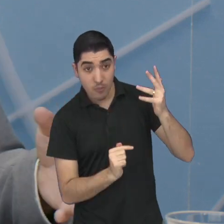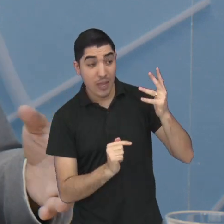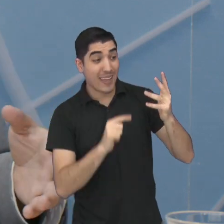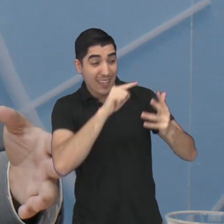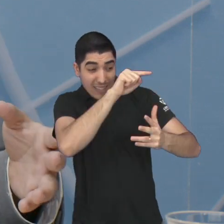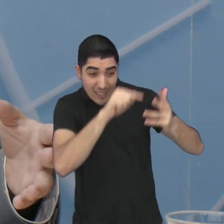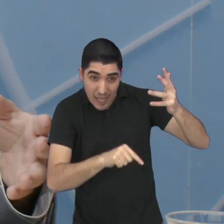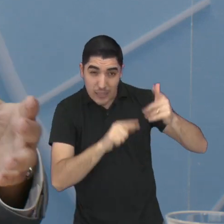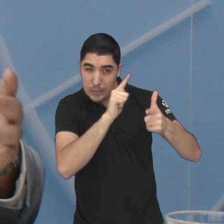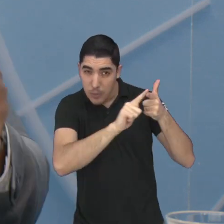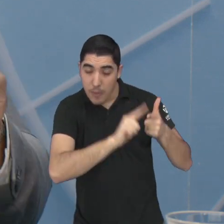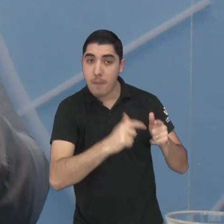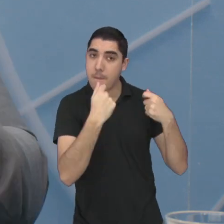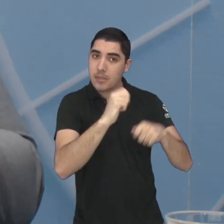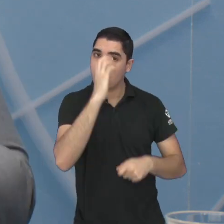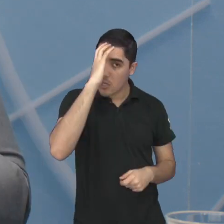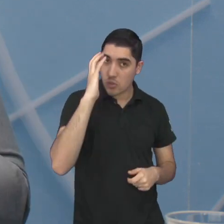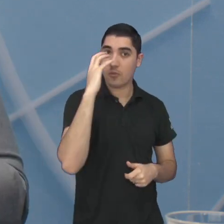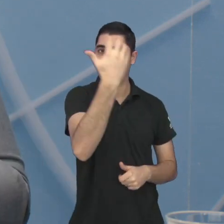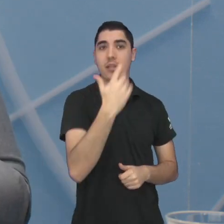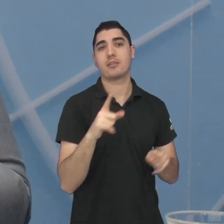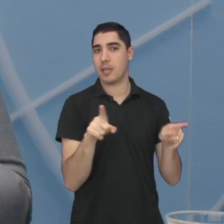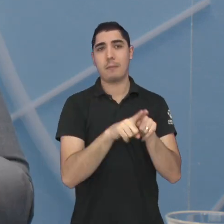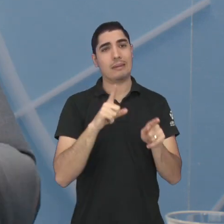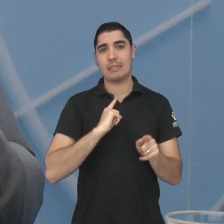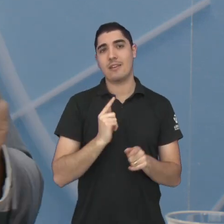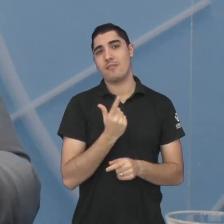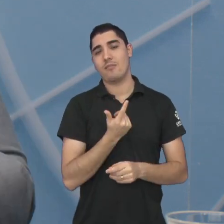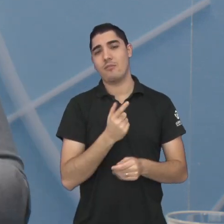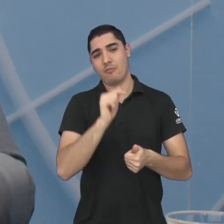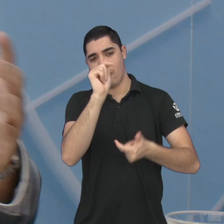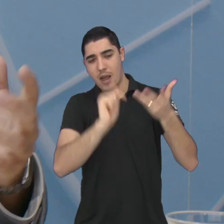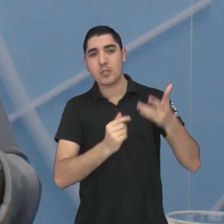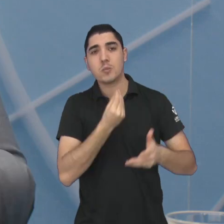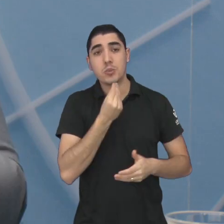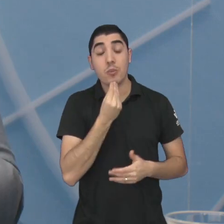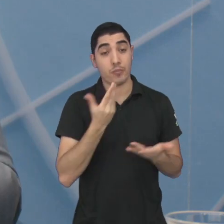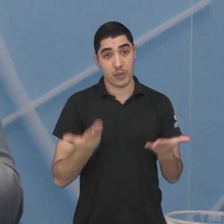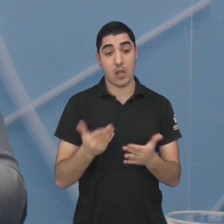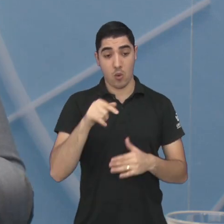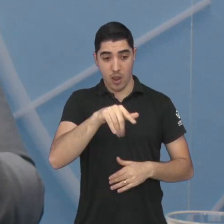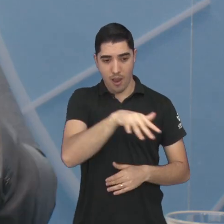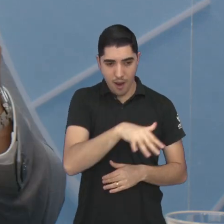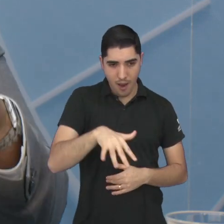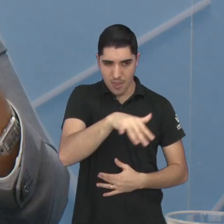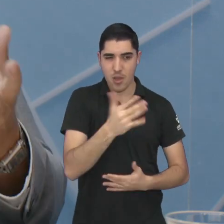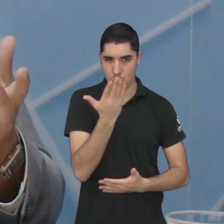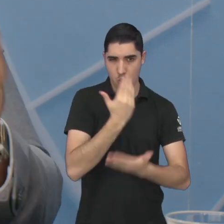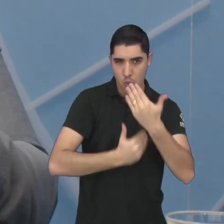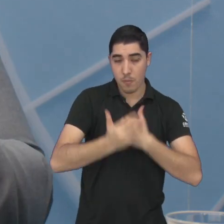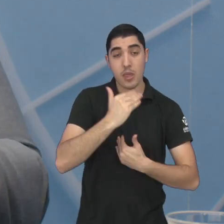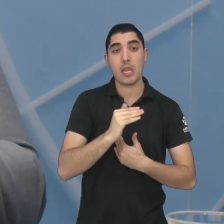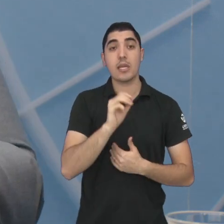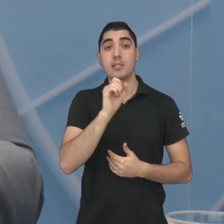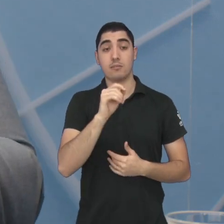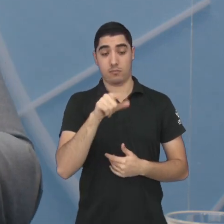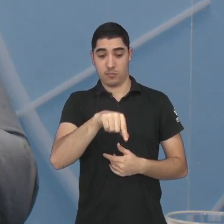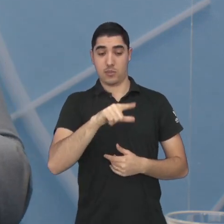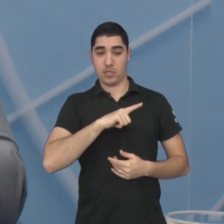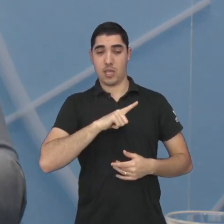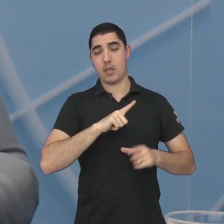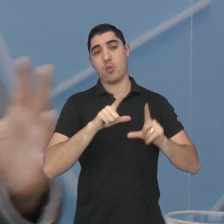ser multidimensionais. E existe um conceito que eu acho muito interessante, que é o de sistema alimentar. Hoje se usa muito nisso, né? O sistema alimentar, ele